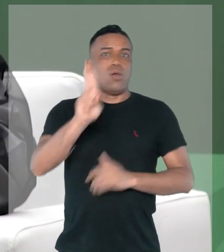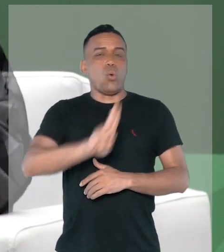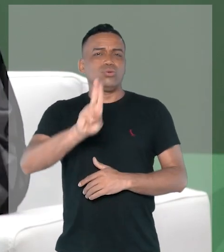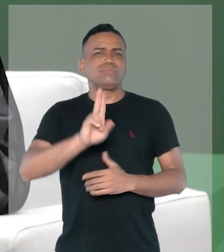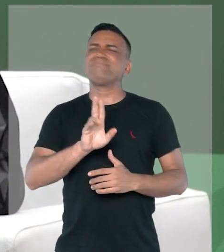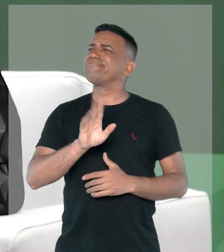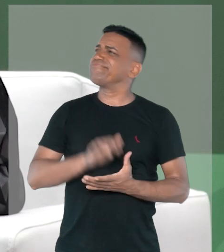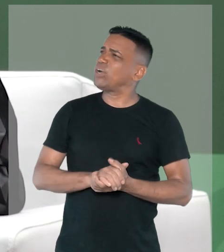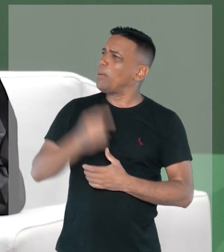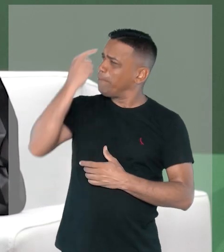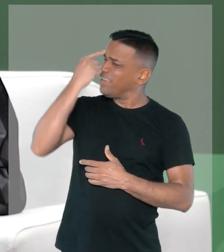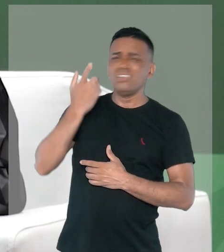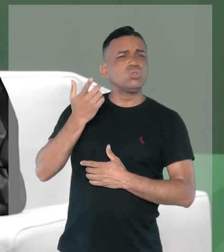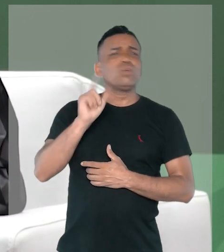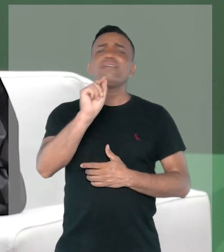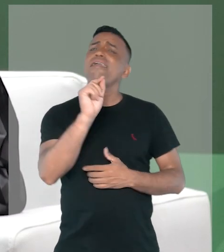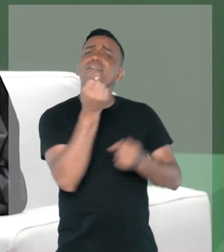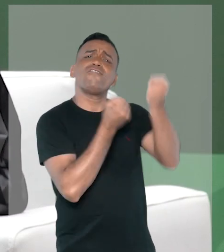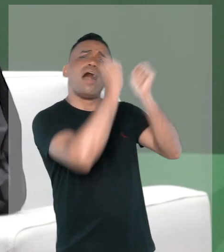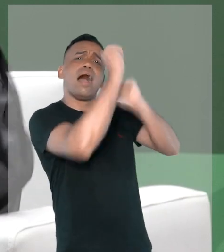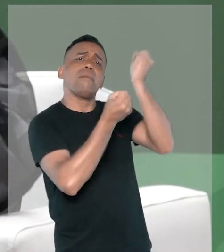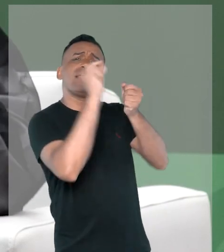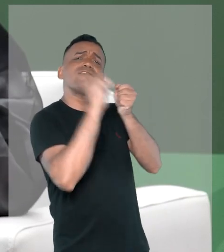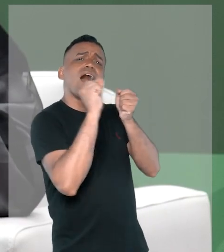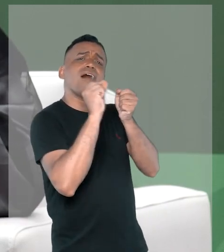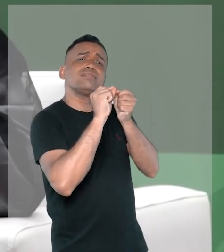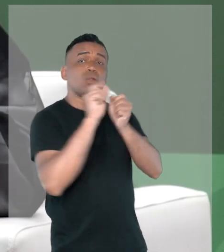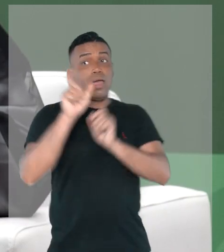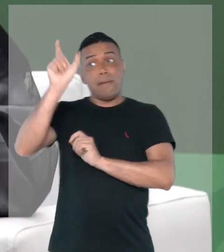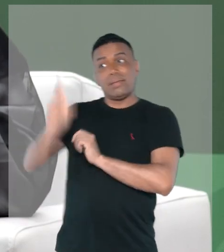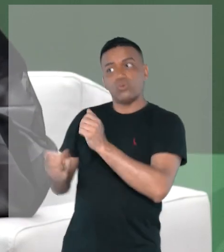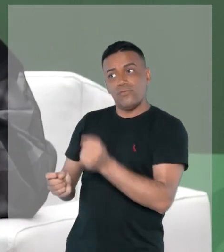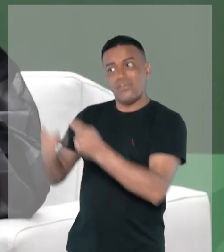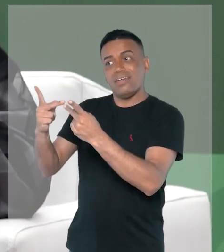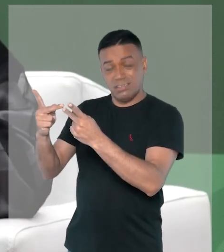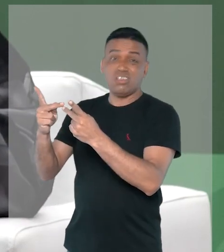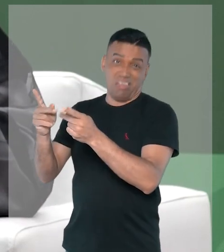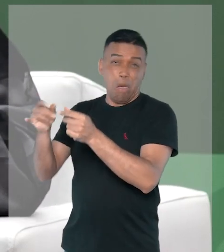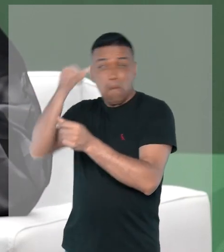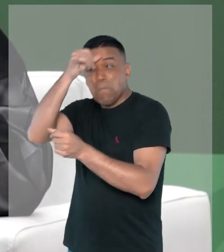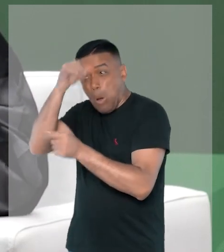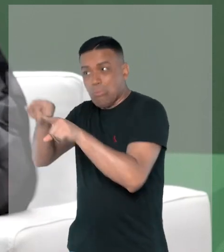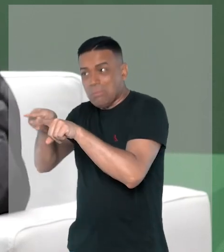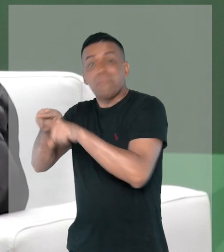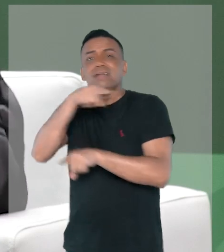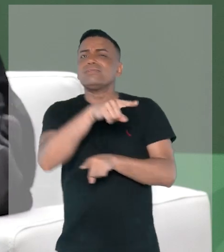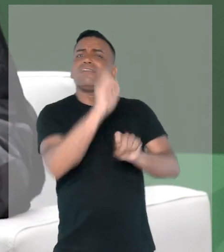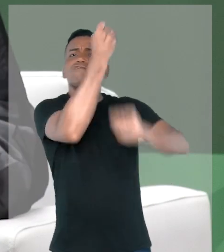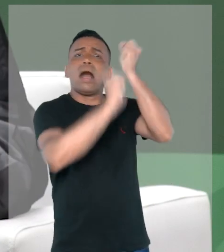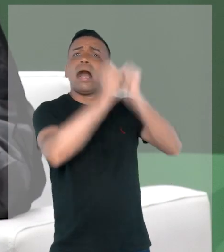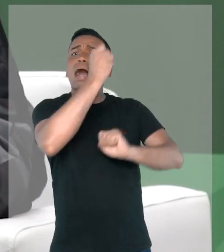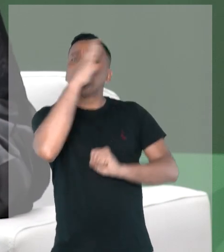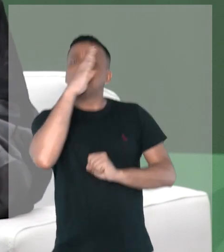é que produz essas drogas? Não é nem só quem trafica é outro tonto também, né? Mas quem é que está produzindo